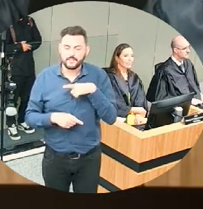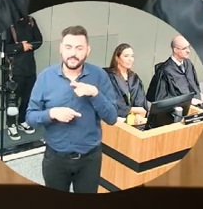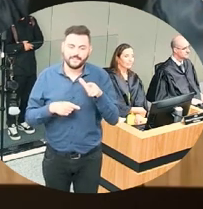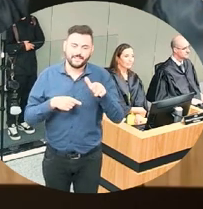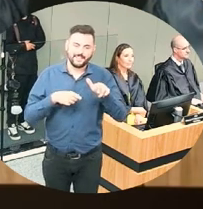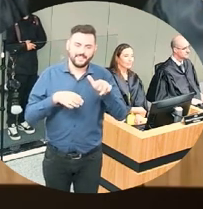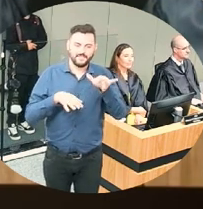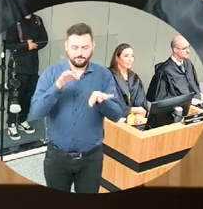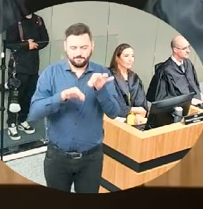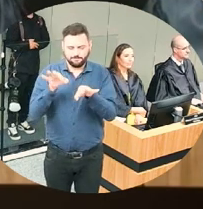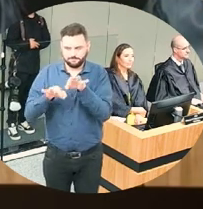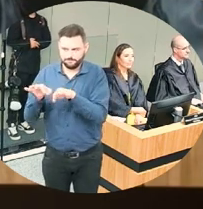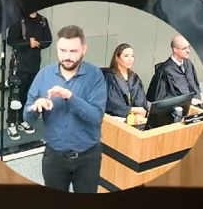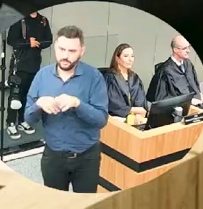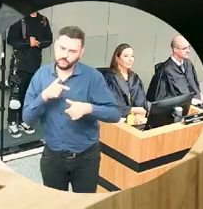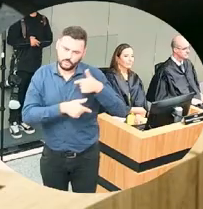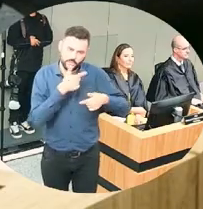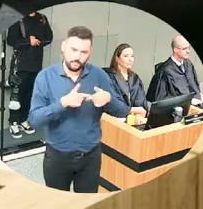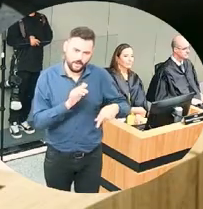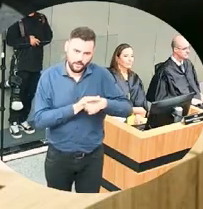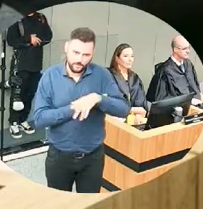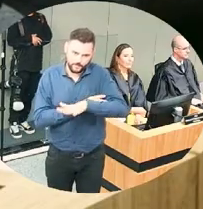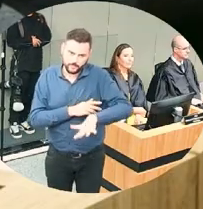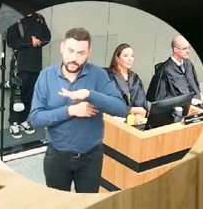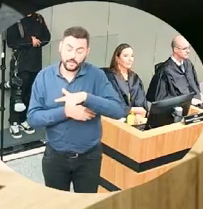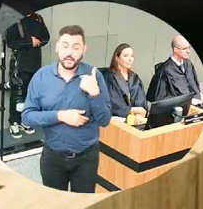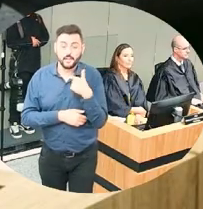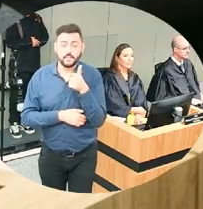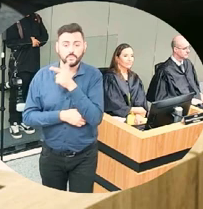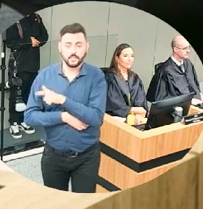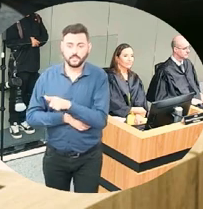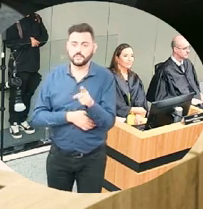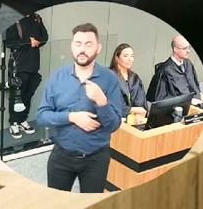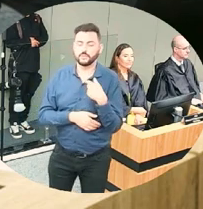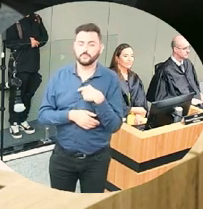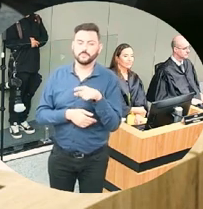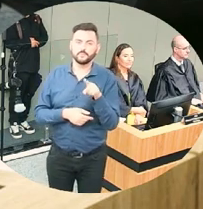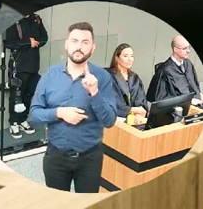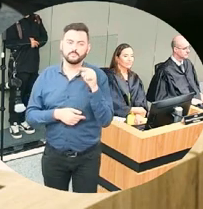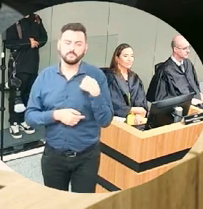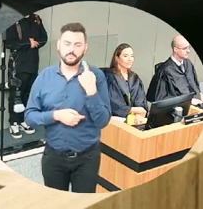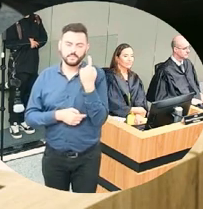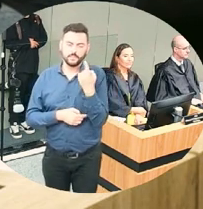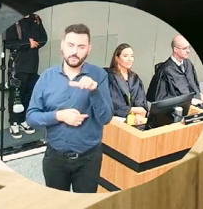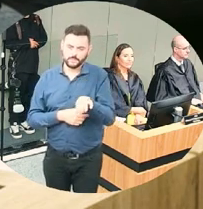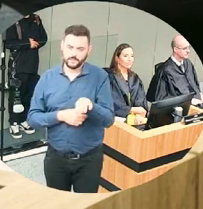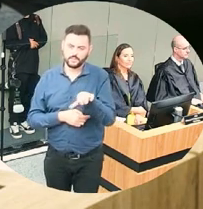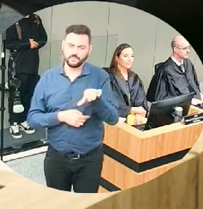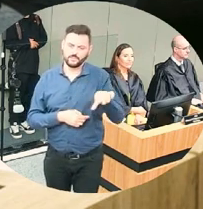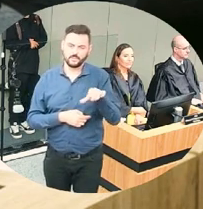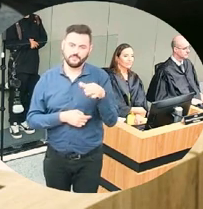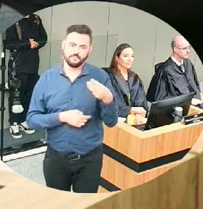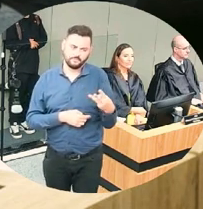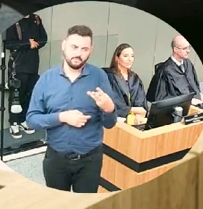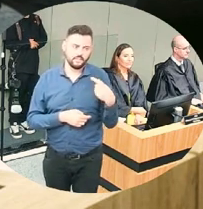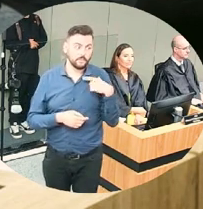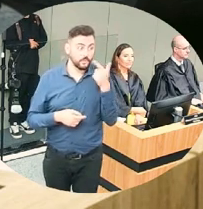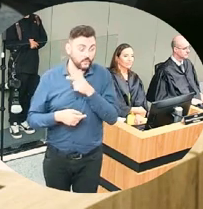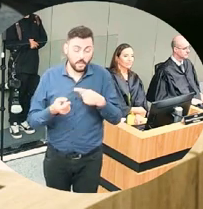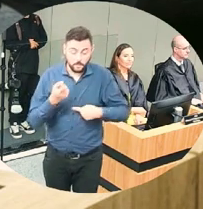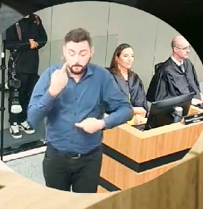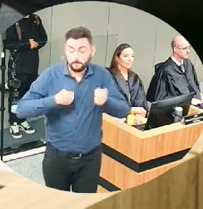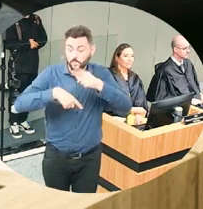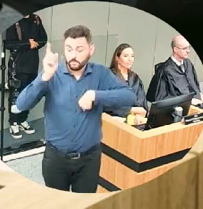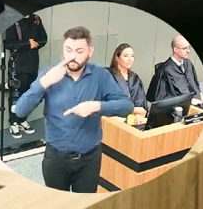judicio em 19 TR tomou posse como juíza substituta e 5 anos depois foi